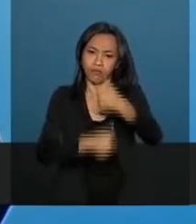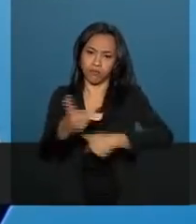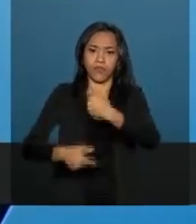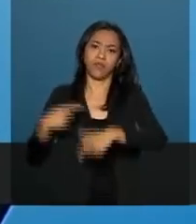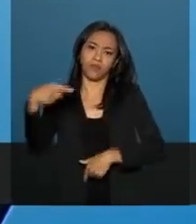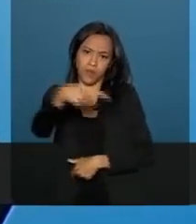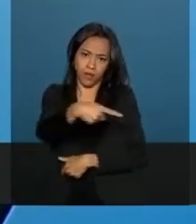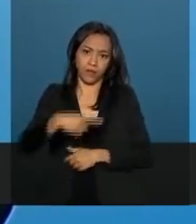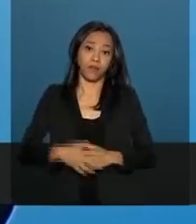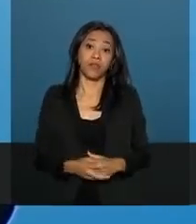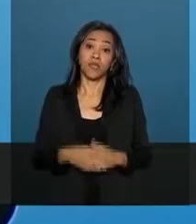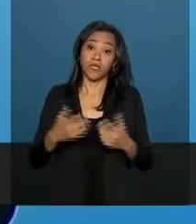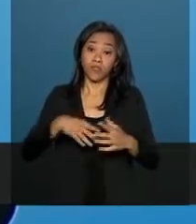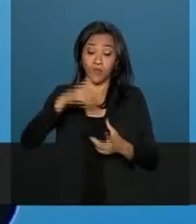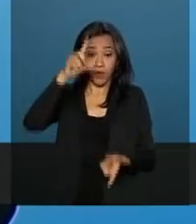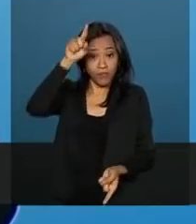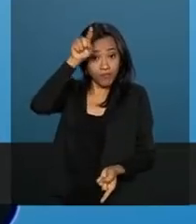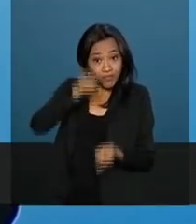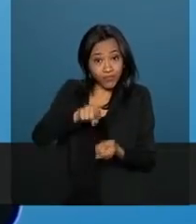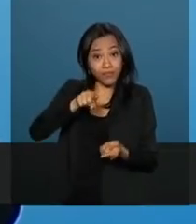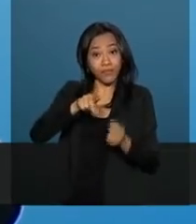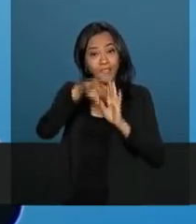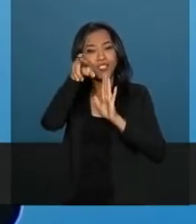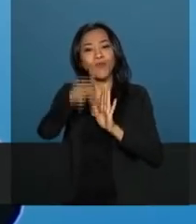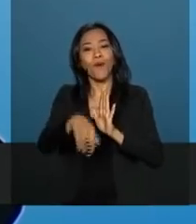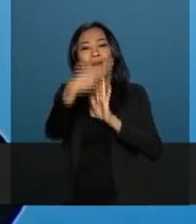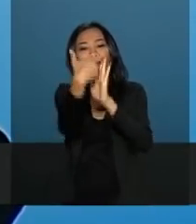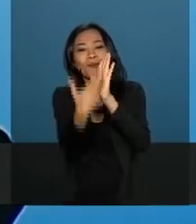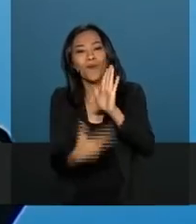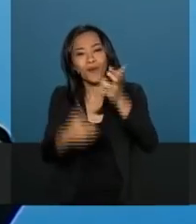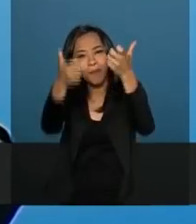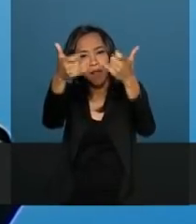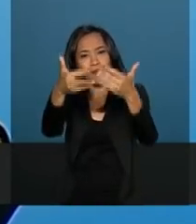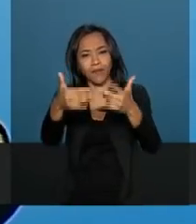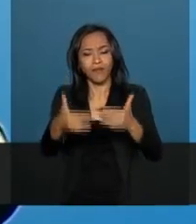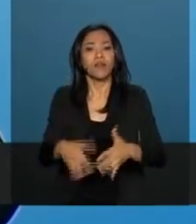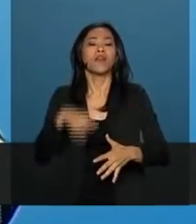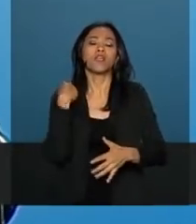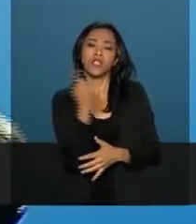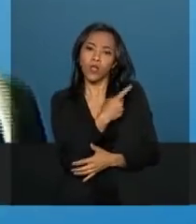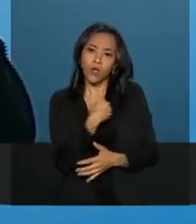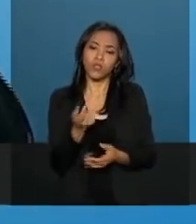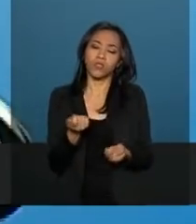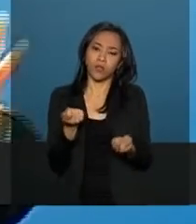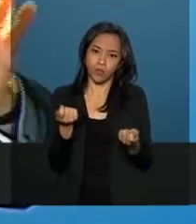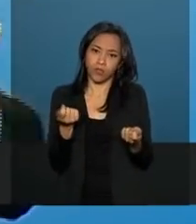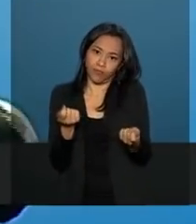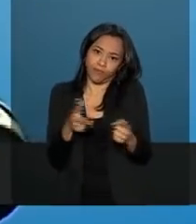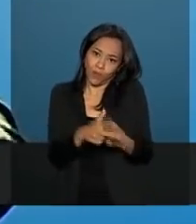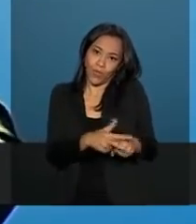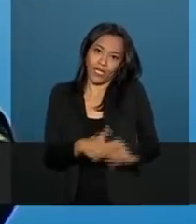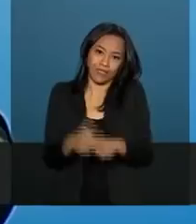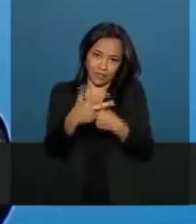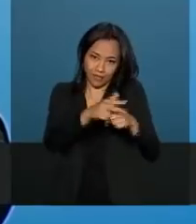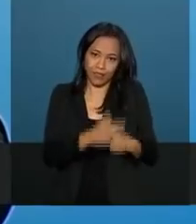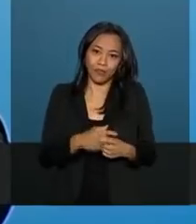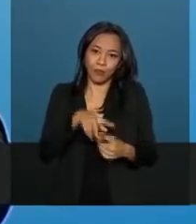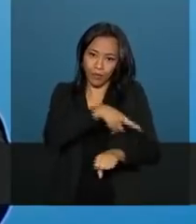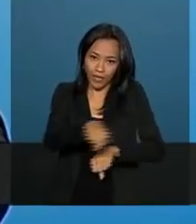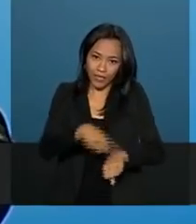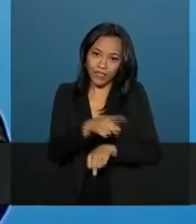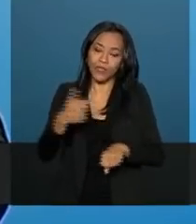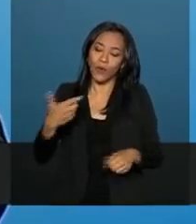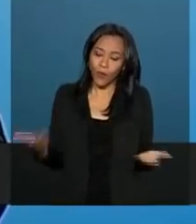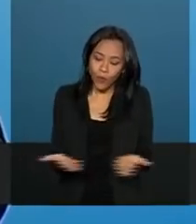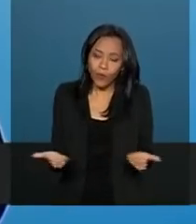deste breve relatório que fiz, a ideia de que nós estamos modernizando o país, hoje eu fixo, em definitivo,